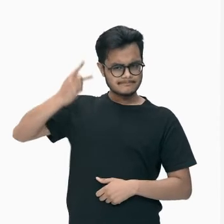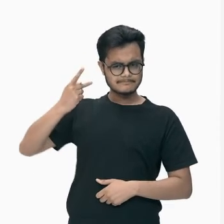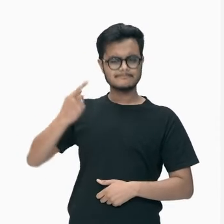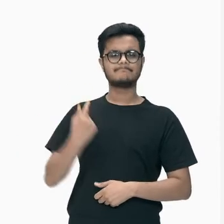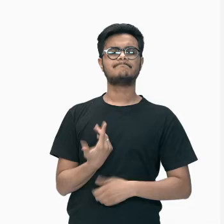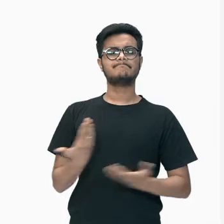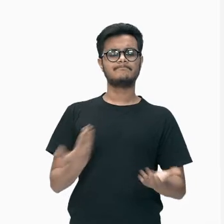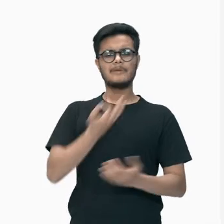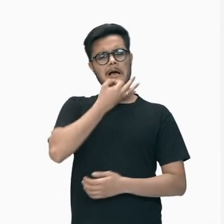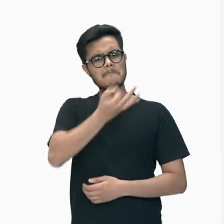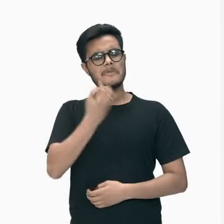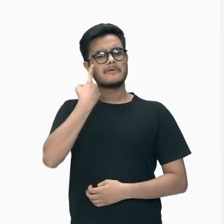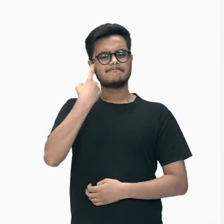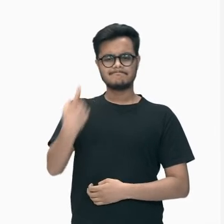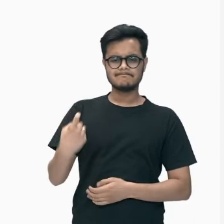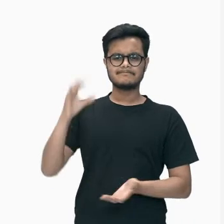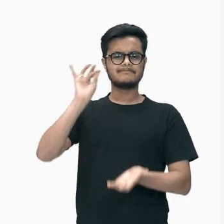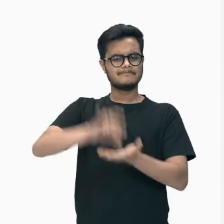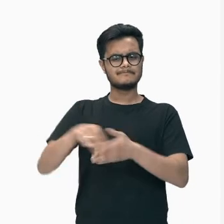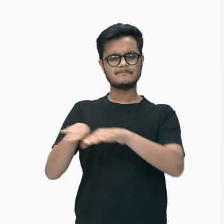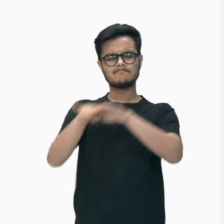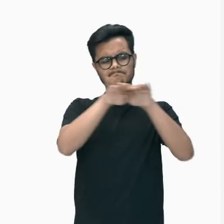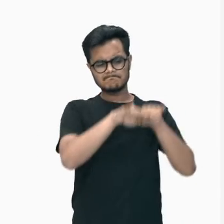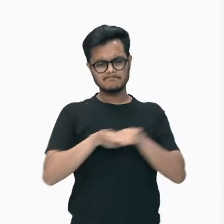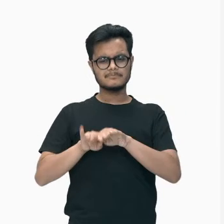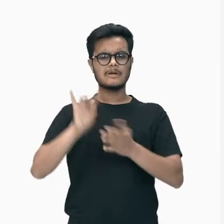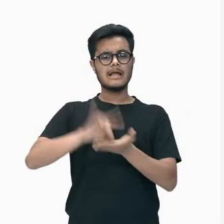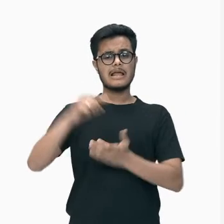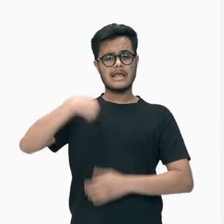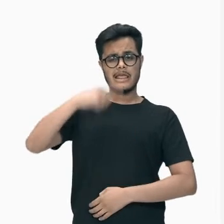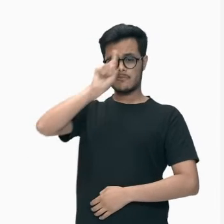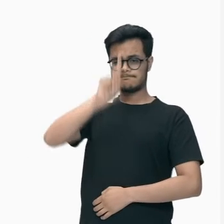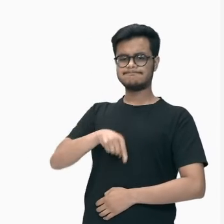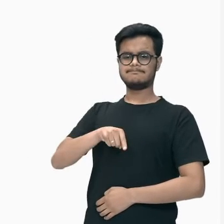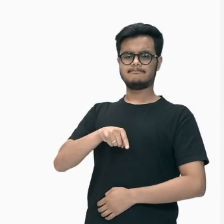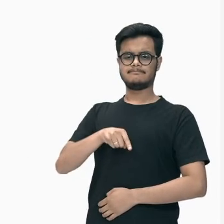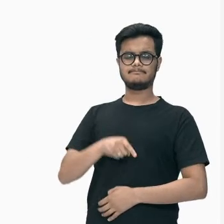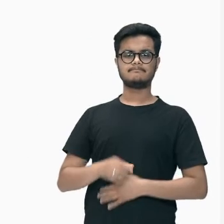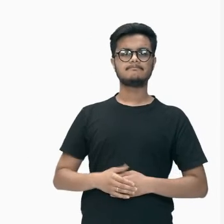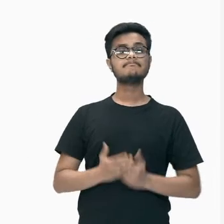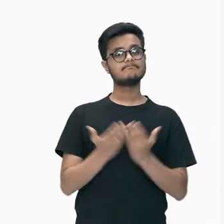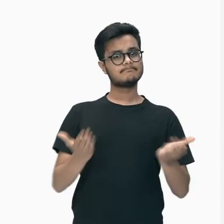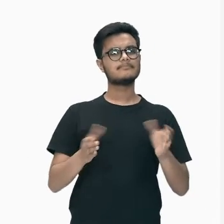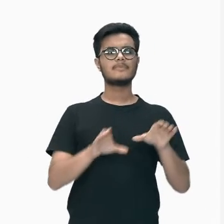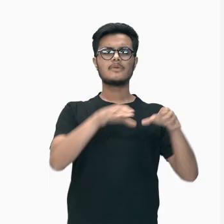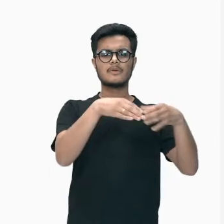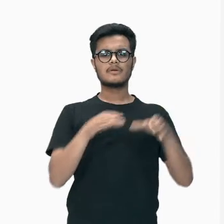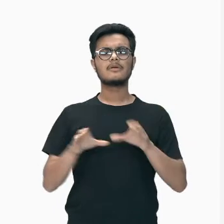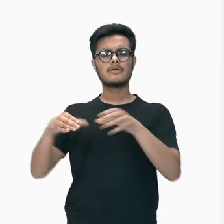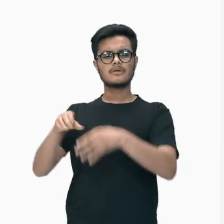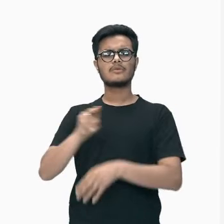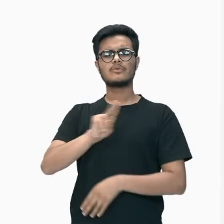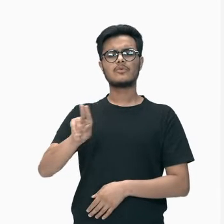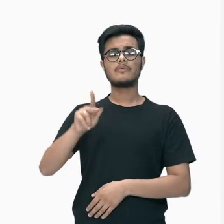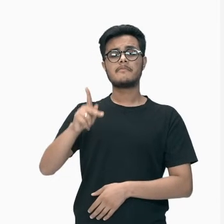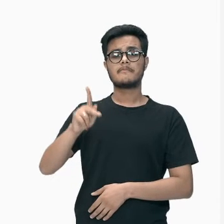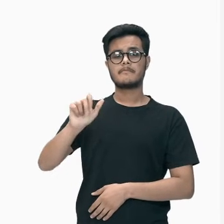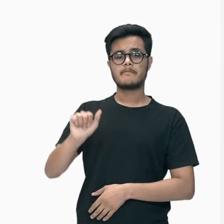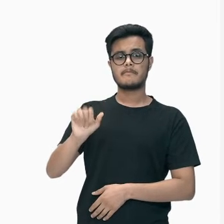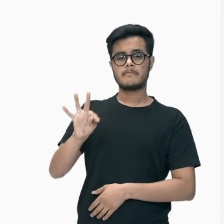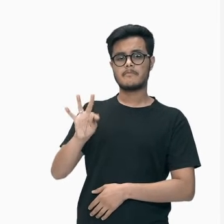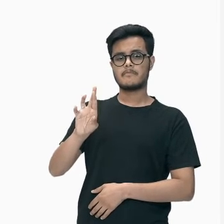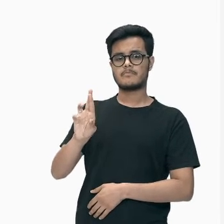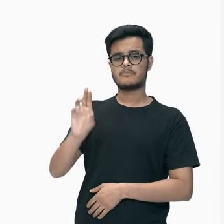interesses da aristocracia hegemônica. Podemos dizer que era o partido da padronagem,